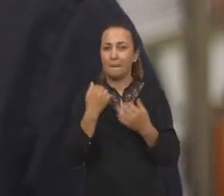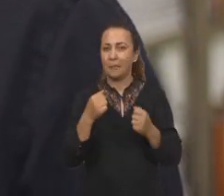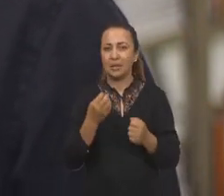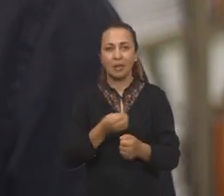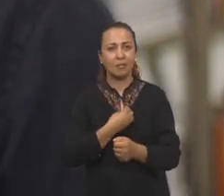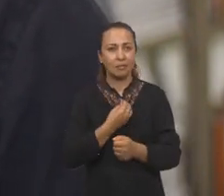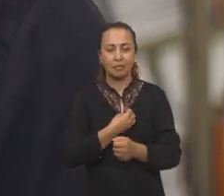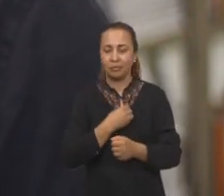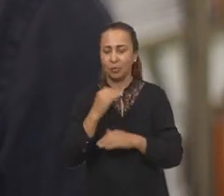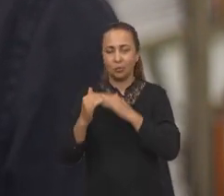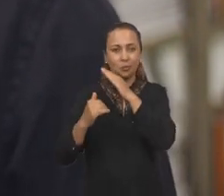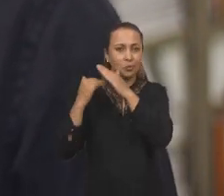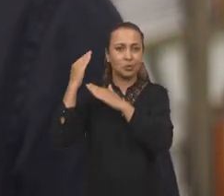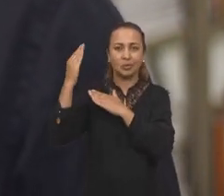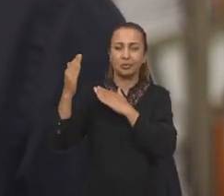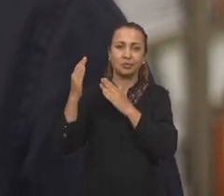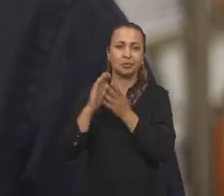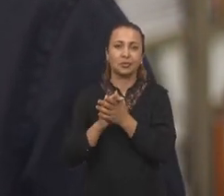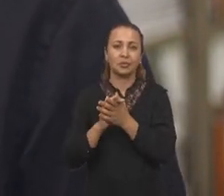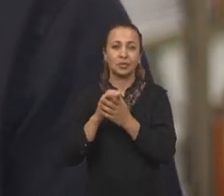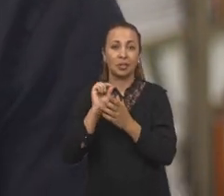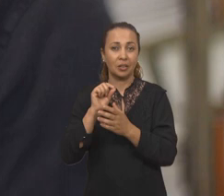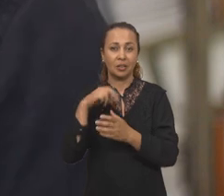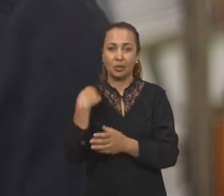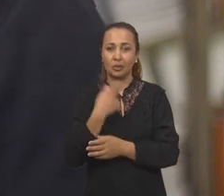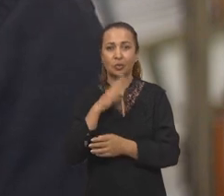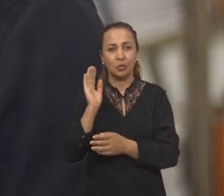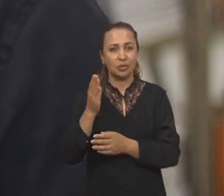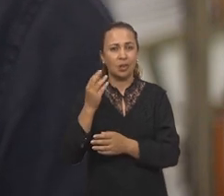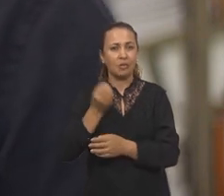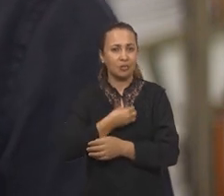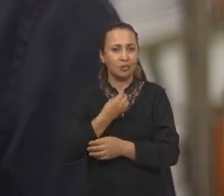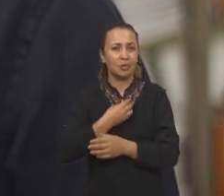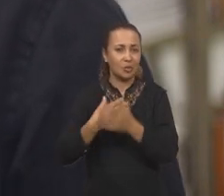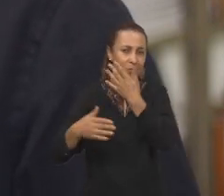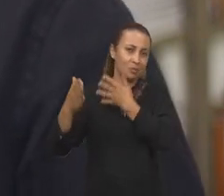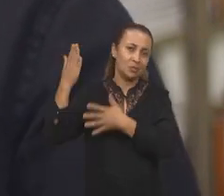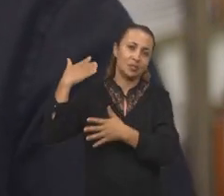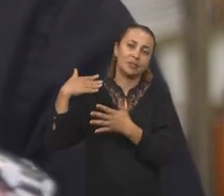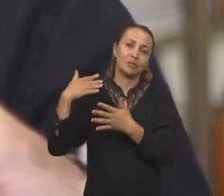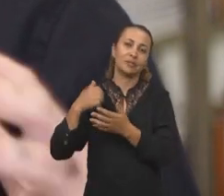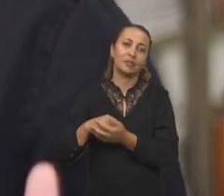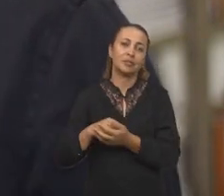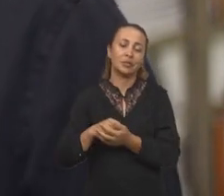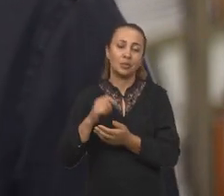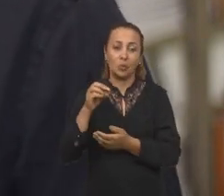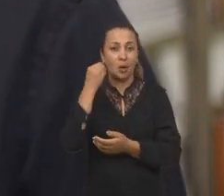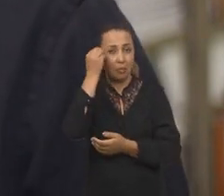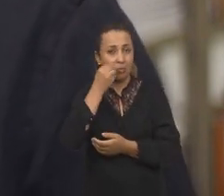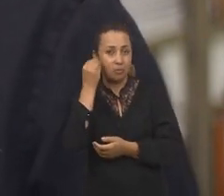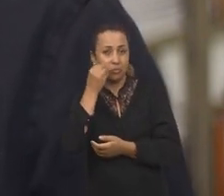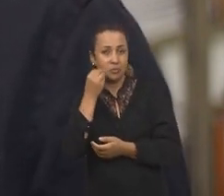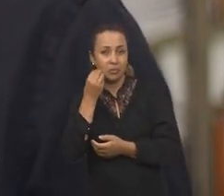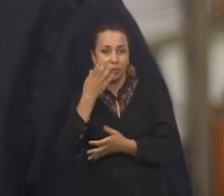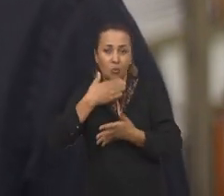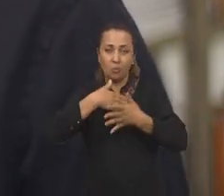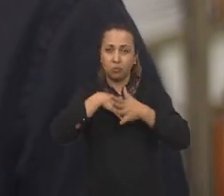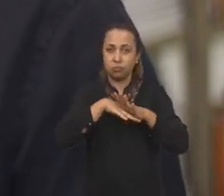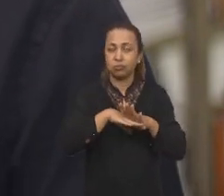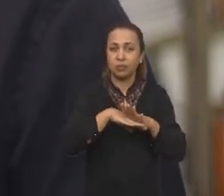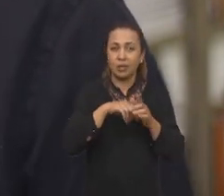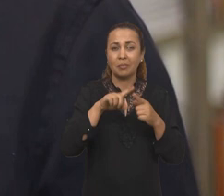reviver processos que a gente já viveu no passado antes com essa experiência